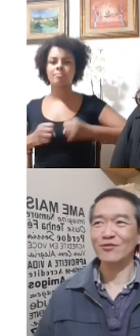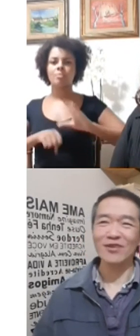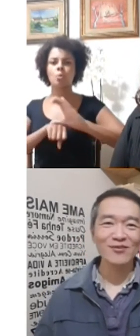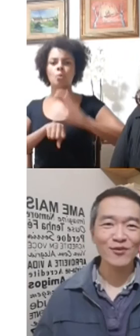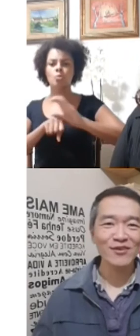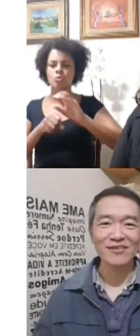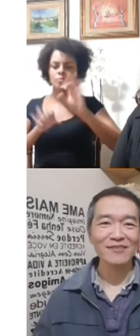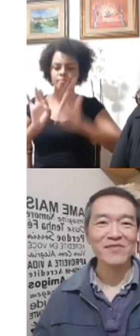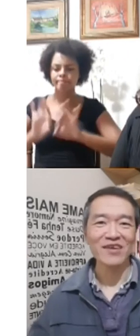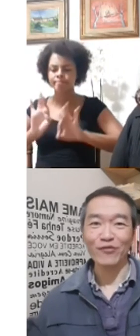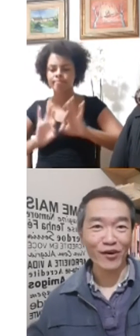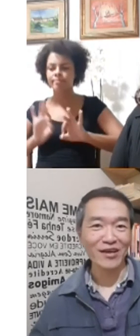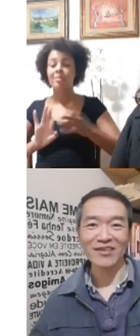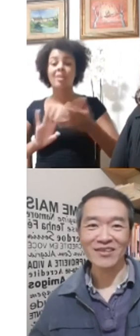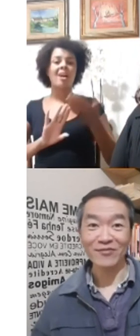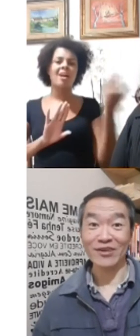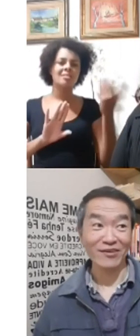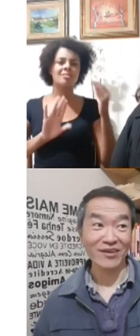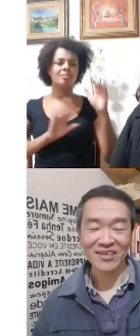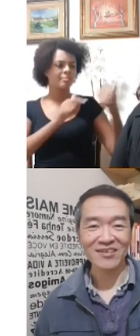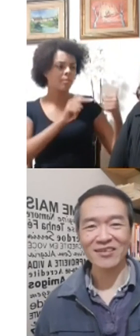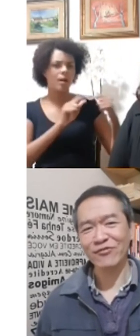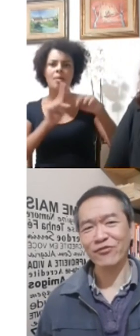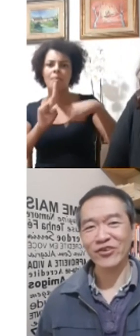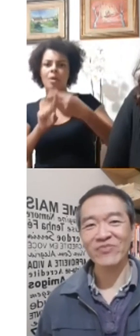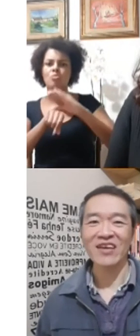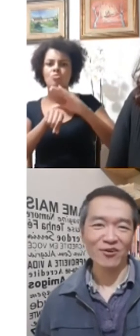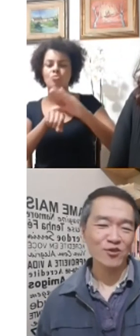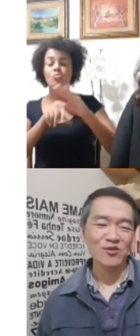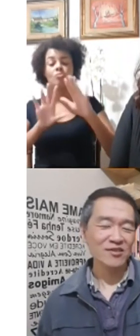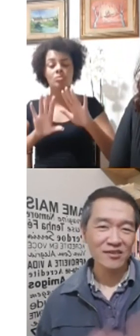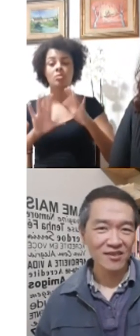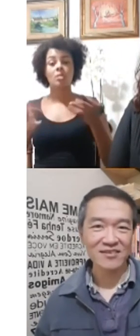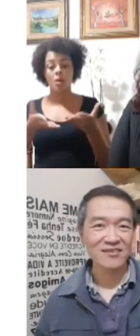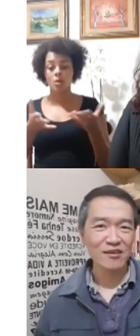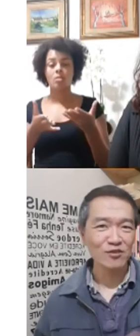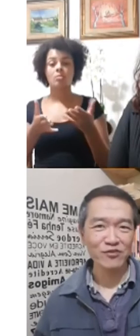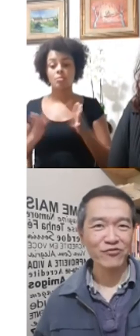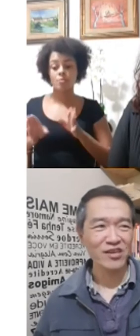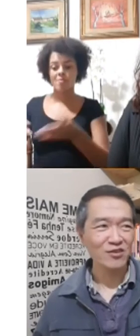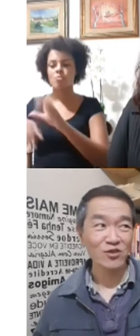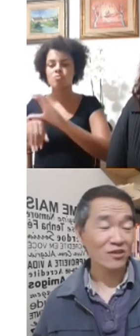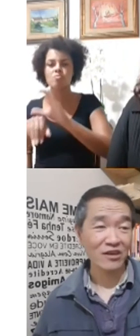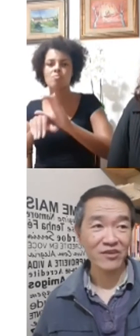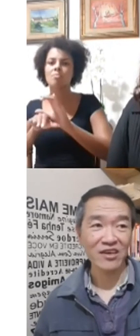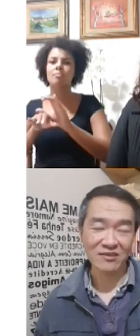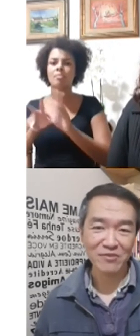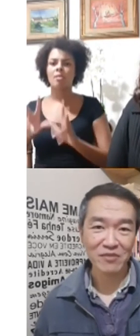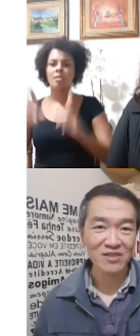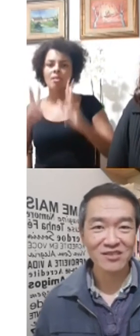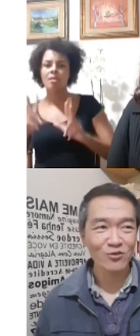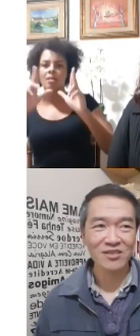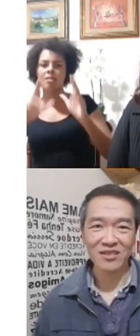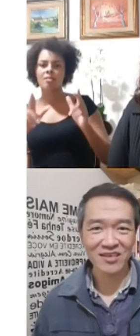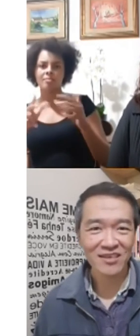podia fazer outras coisas, né? Fora, então ficava aqui, então fui negócios de edição, de vídeo, isso gravei